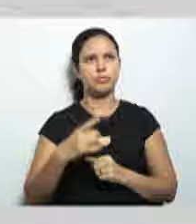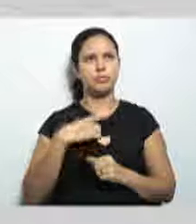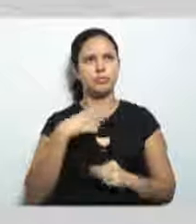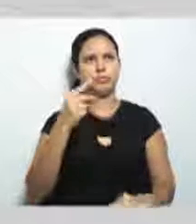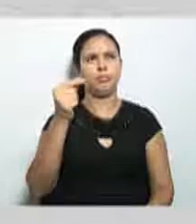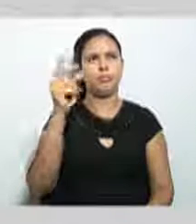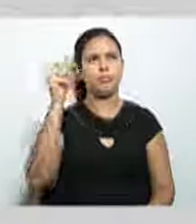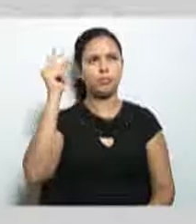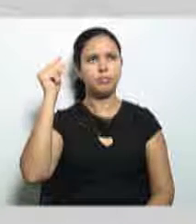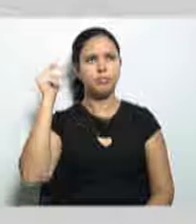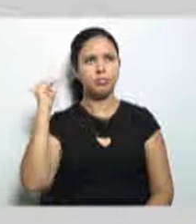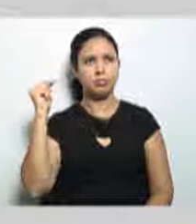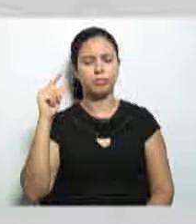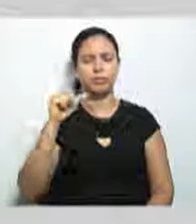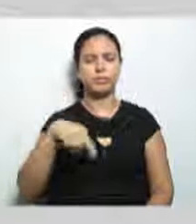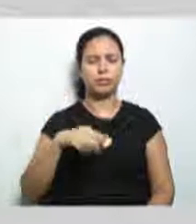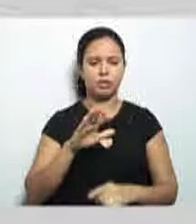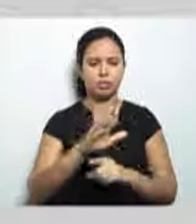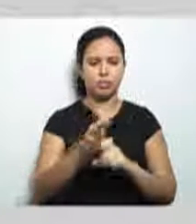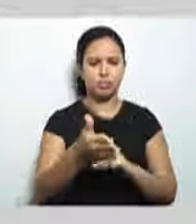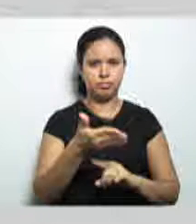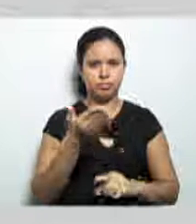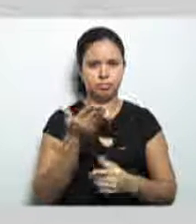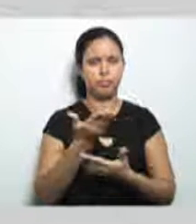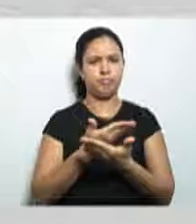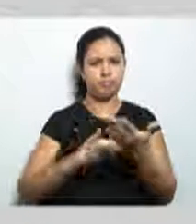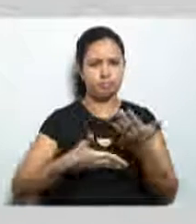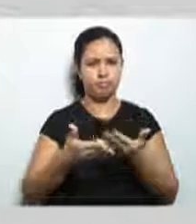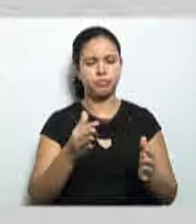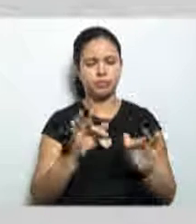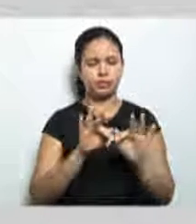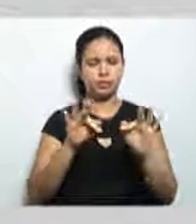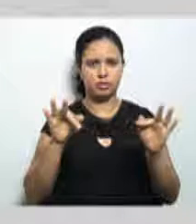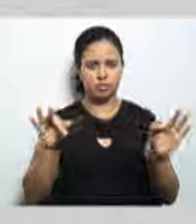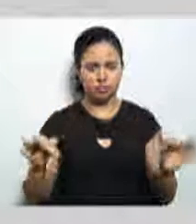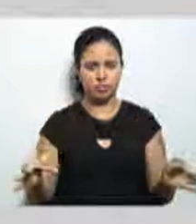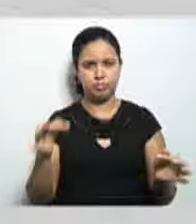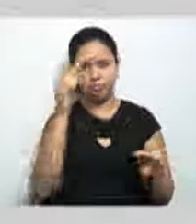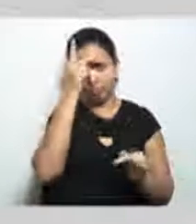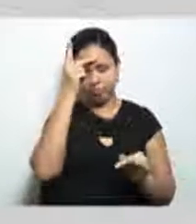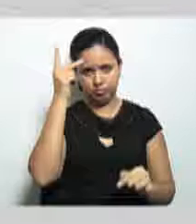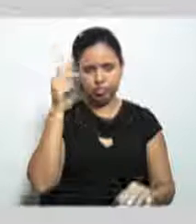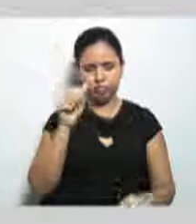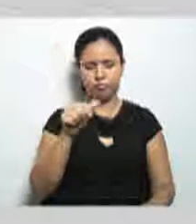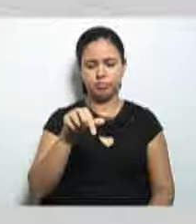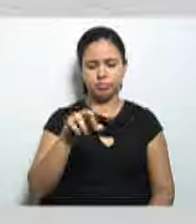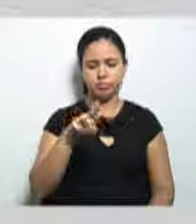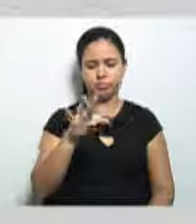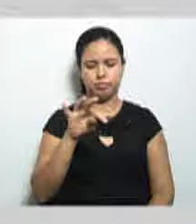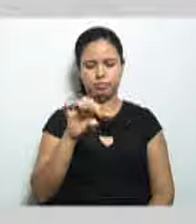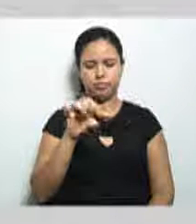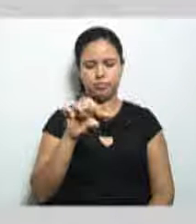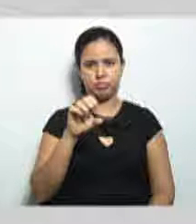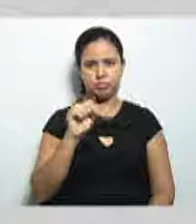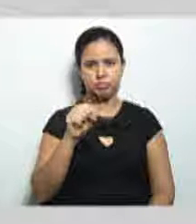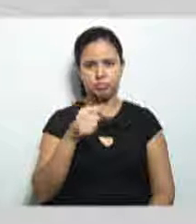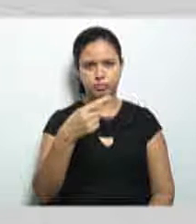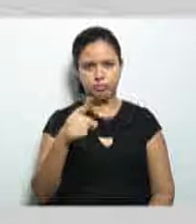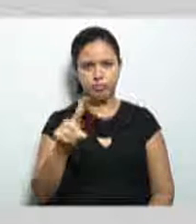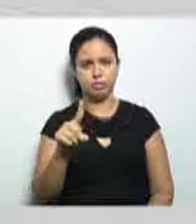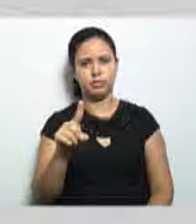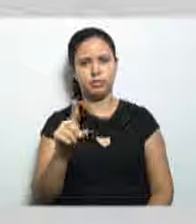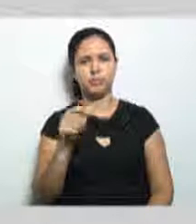cooperação simples, né, quando os artesãos e seus aprendizes, embora não tivessem mais terra e nem